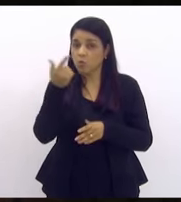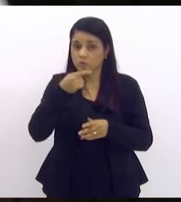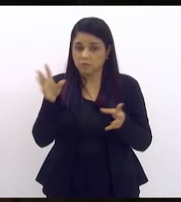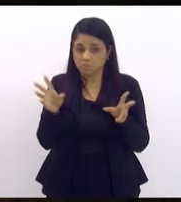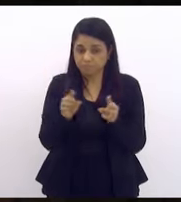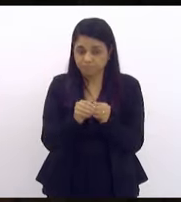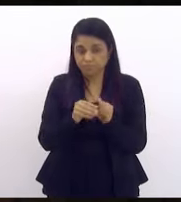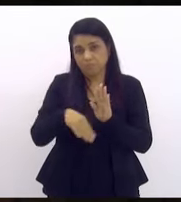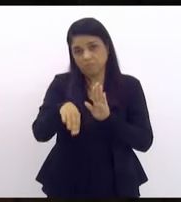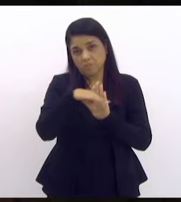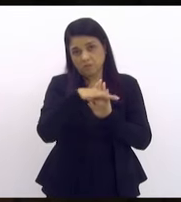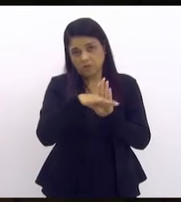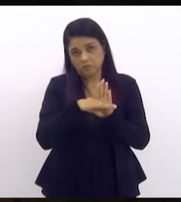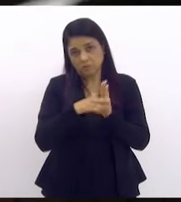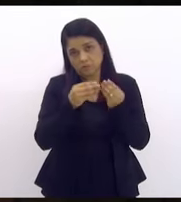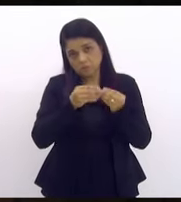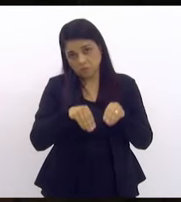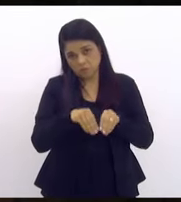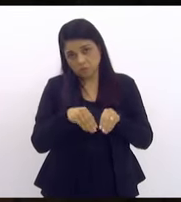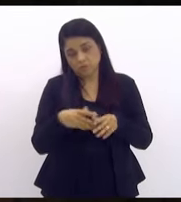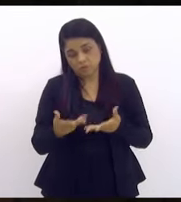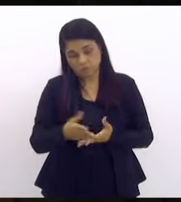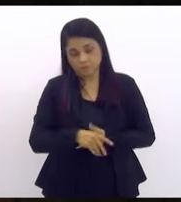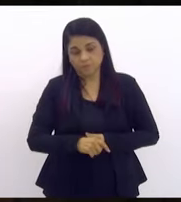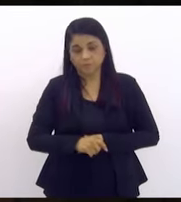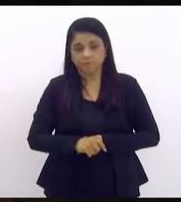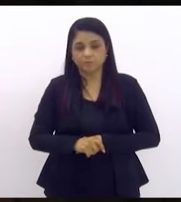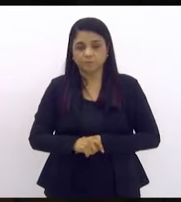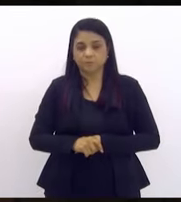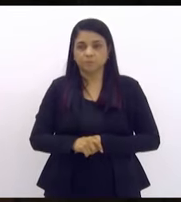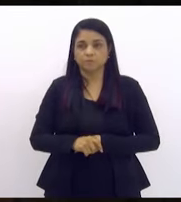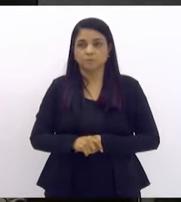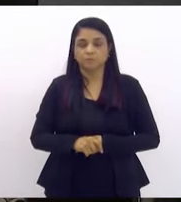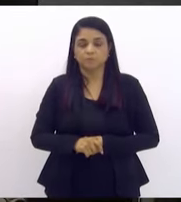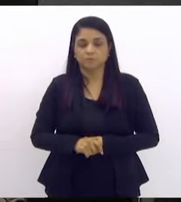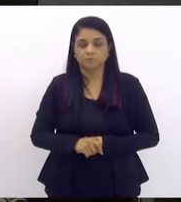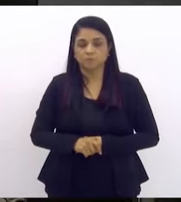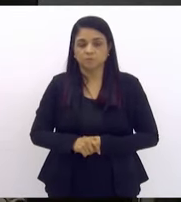sem prejuízo das demais matérias.